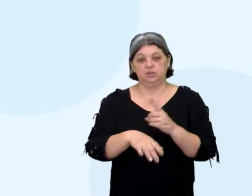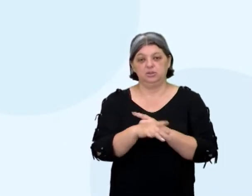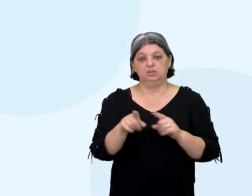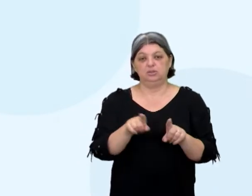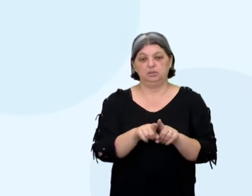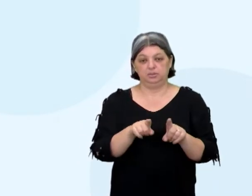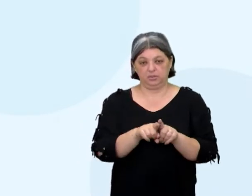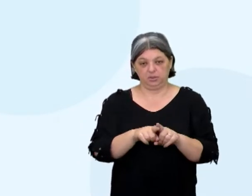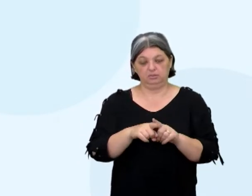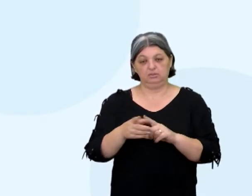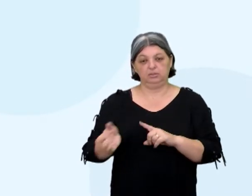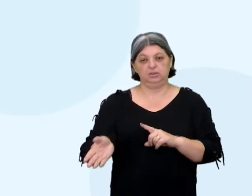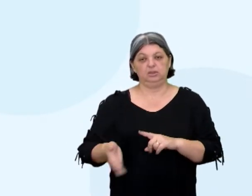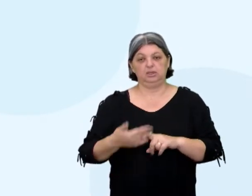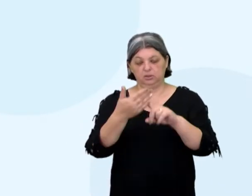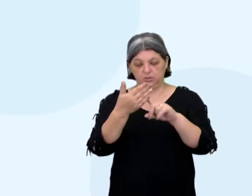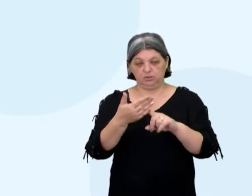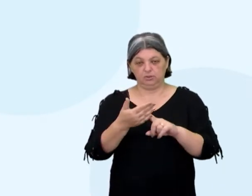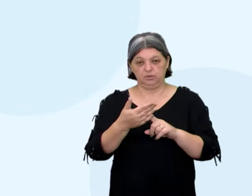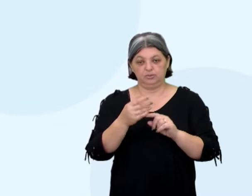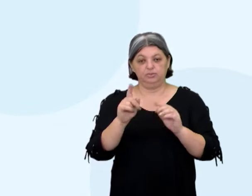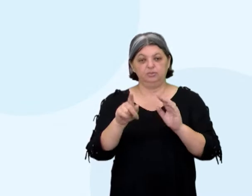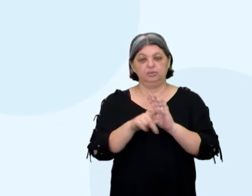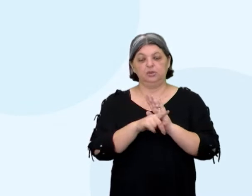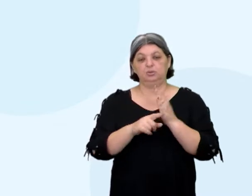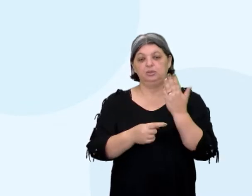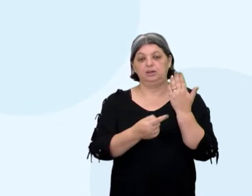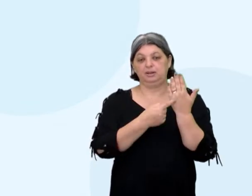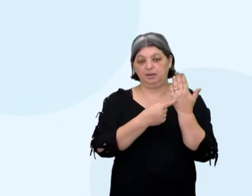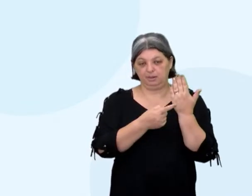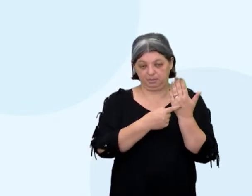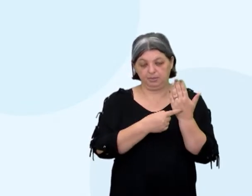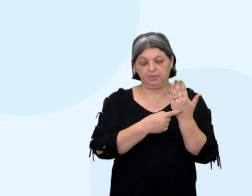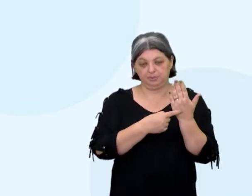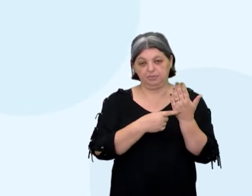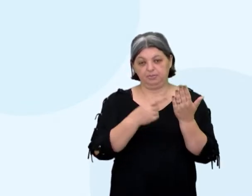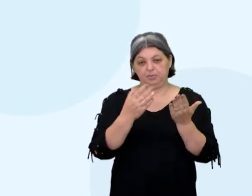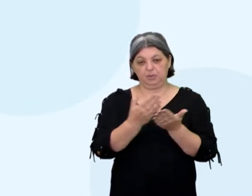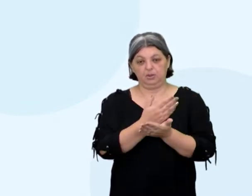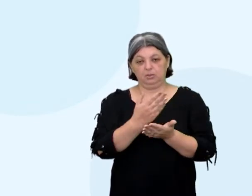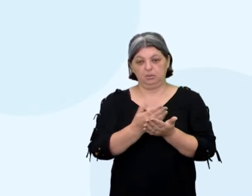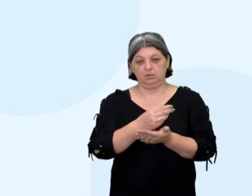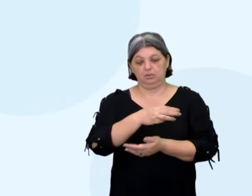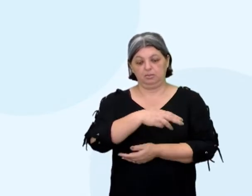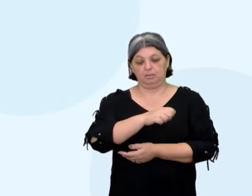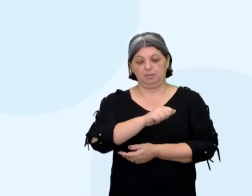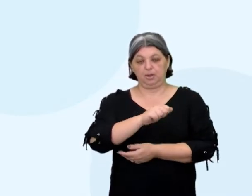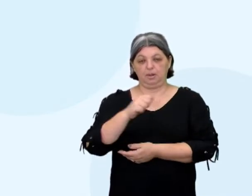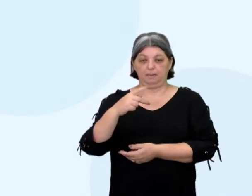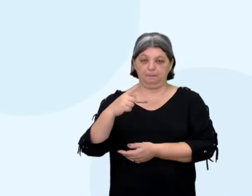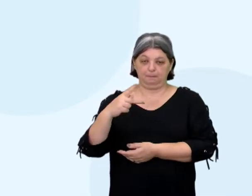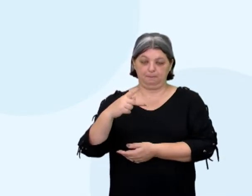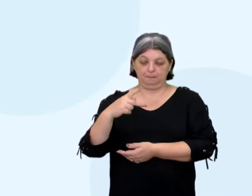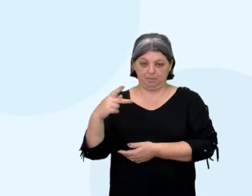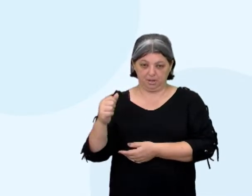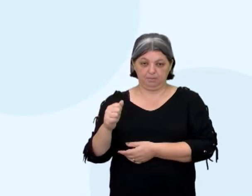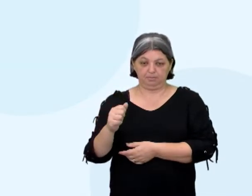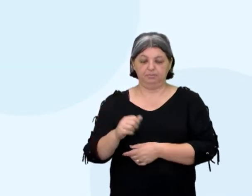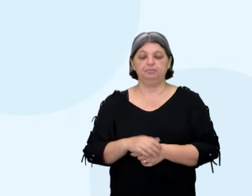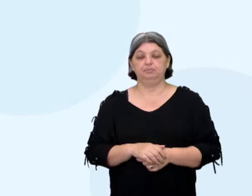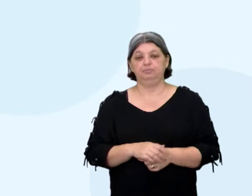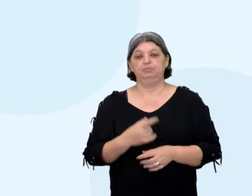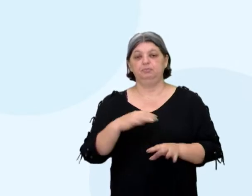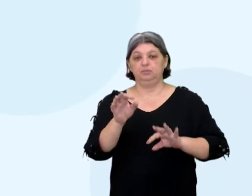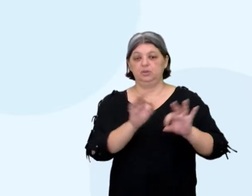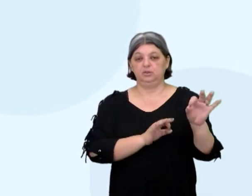Tá aí a nossa capa, né? A capa do nosso material, do mapa, né? Que é o material que a gente utiliza, o material de apoio ao planejamento e